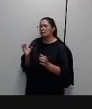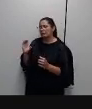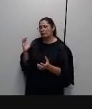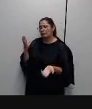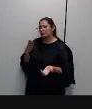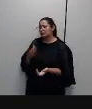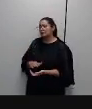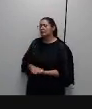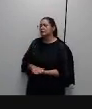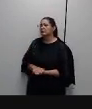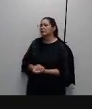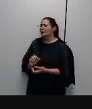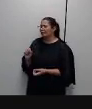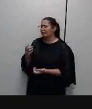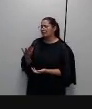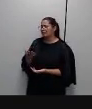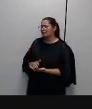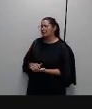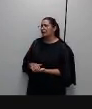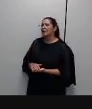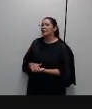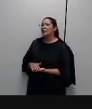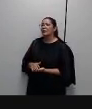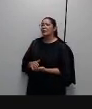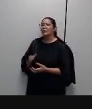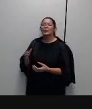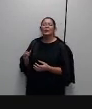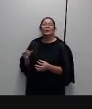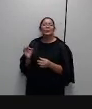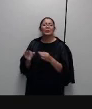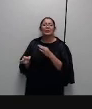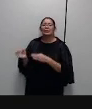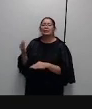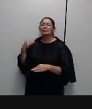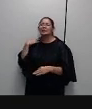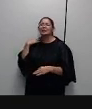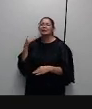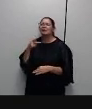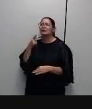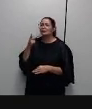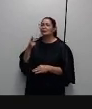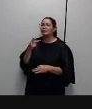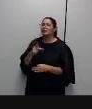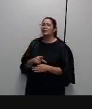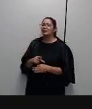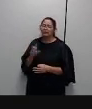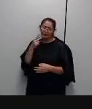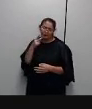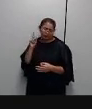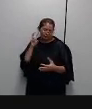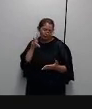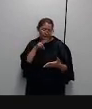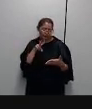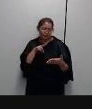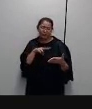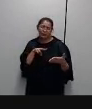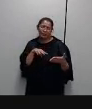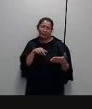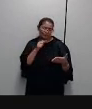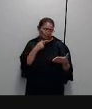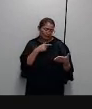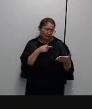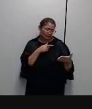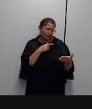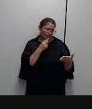o tribunal afirmou que o homem SELIC que eu examinei aí o seguinte não me